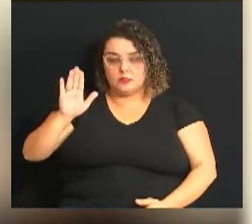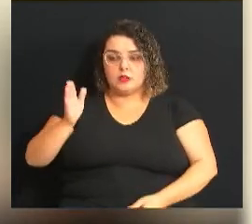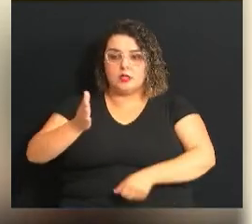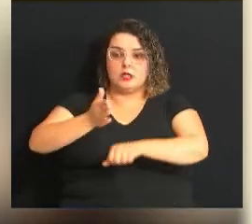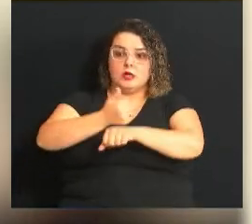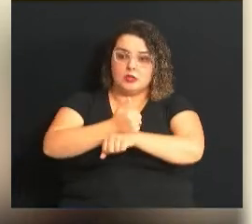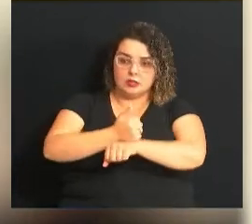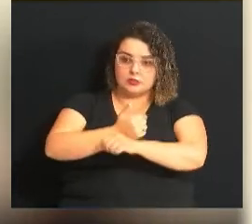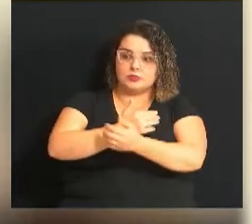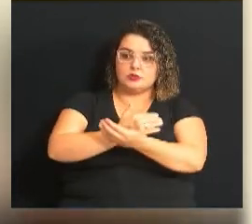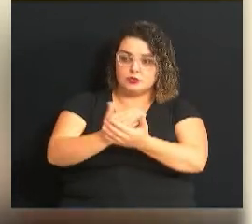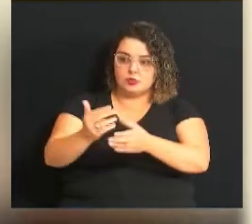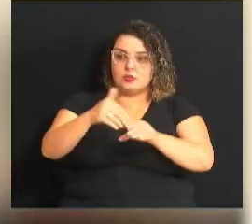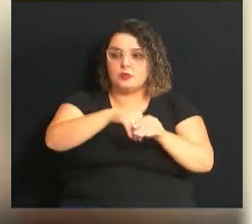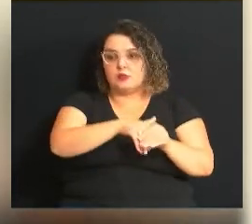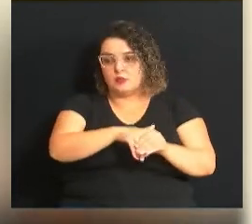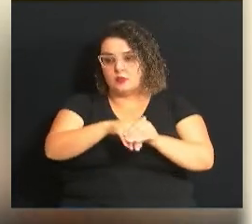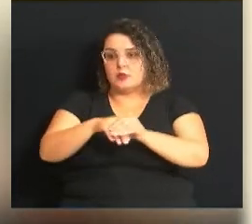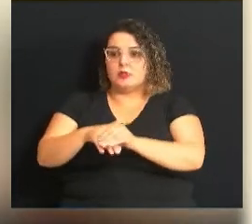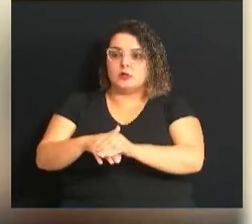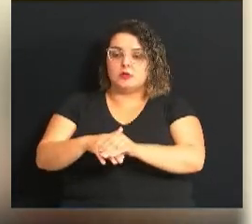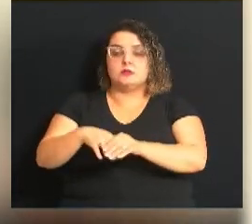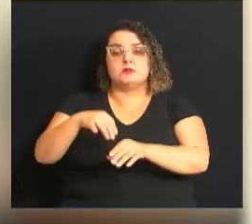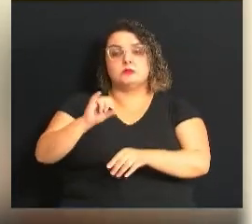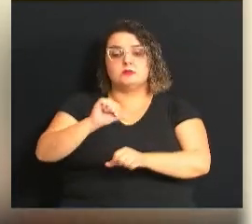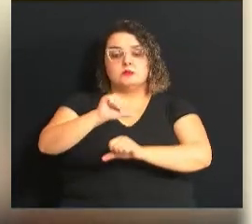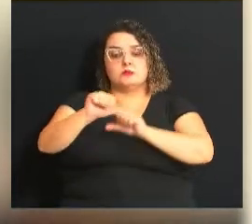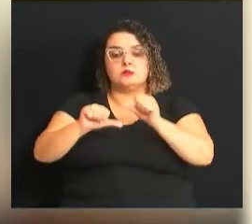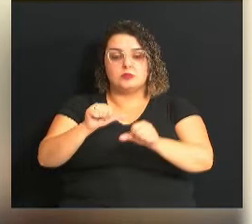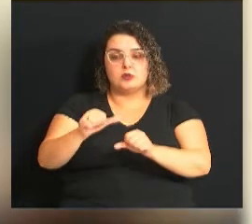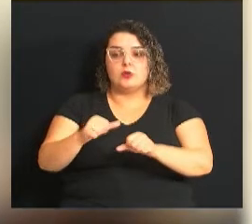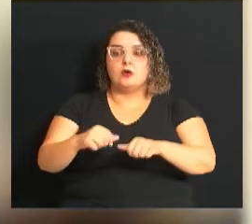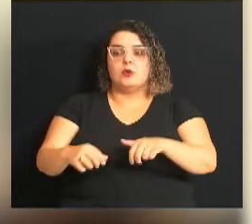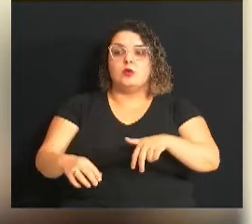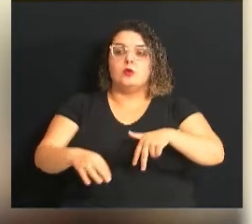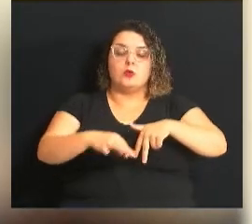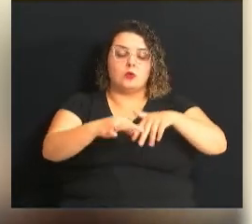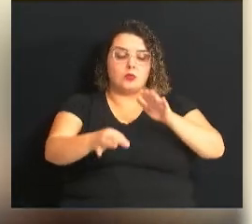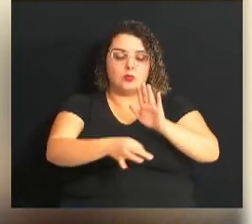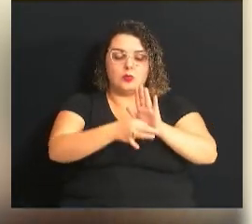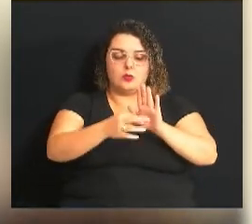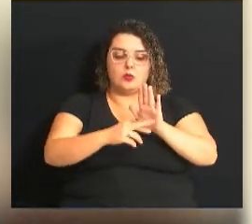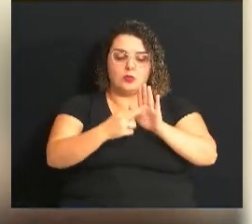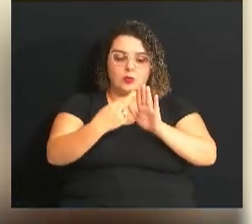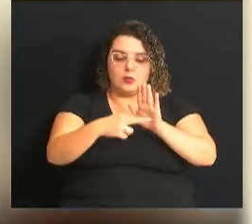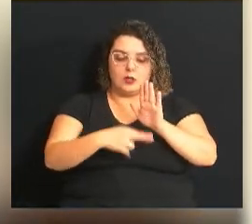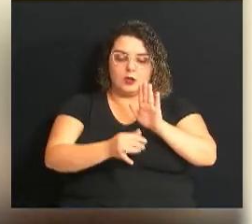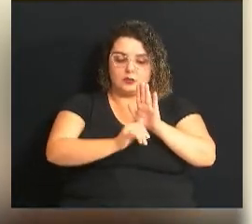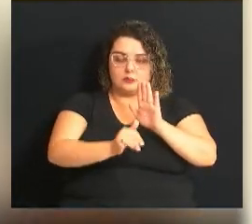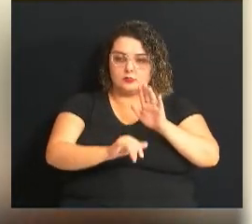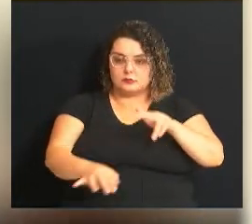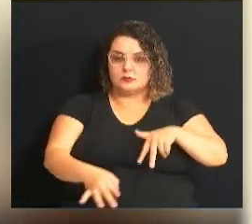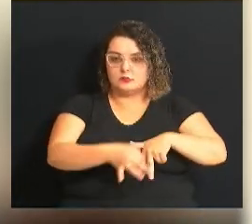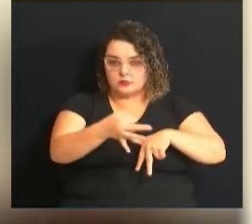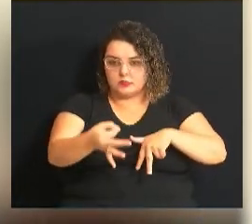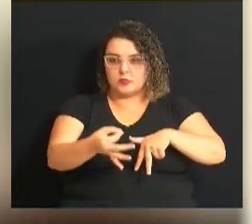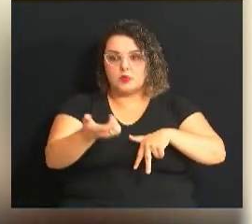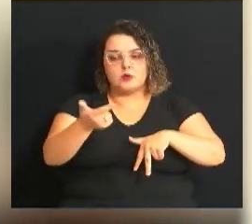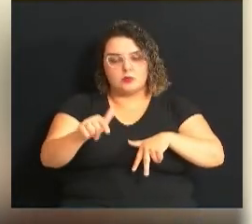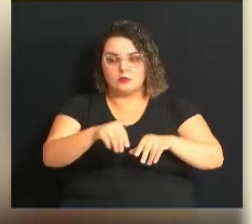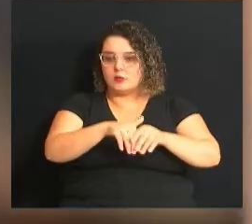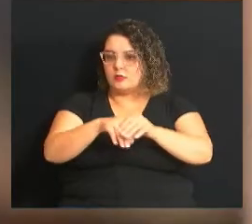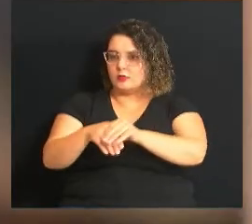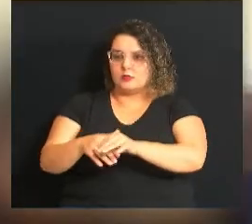iniciarmos a votação. Caso contrário, como o relator já exarou o parecer, seguiremos com a votação sem a necessidade de explanação